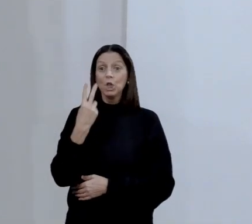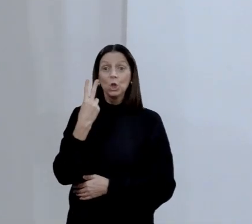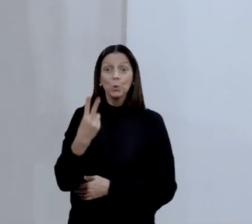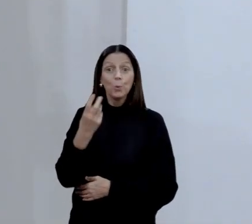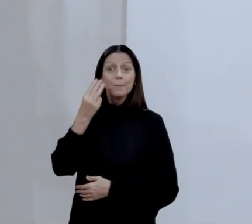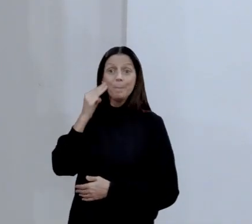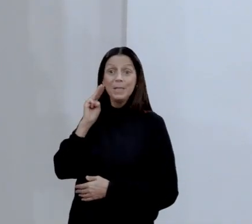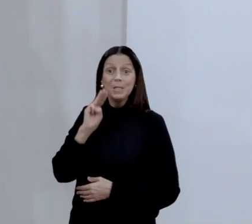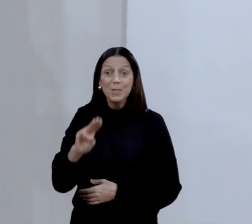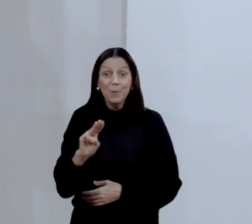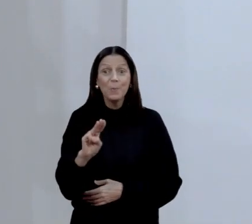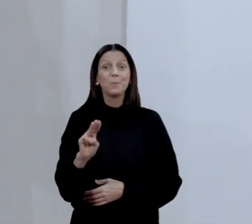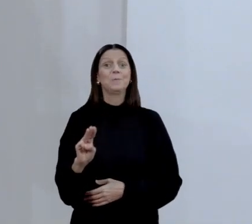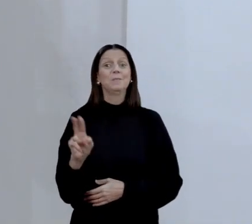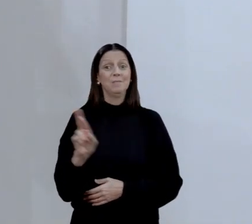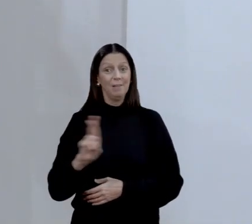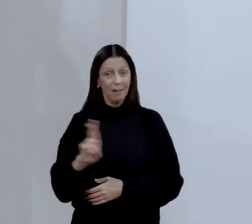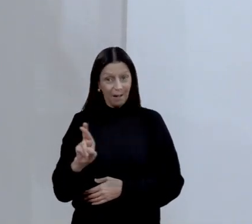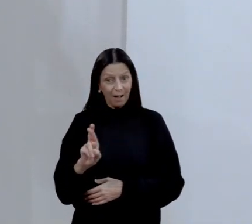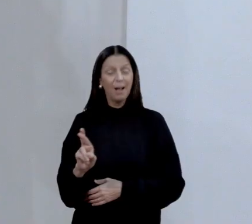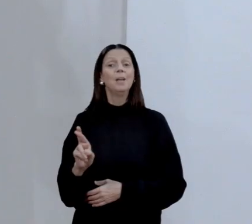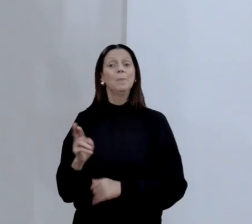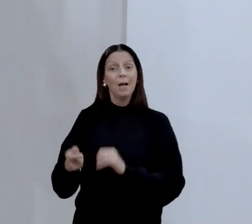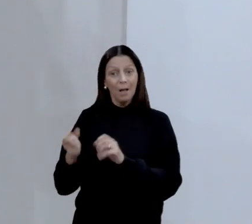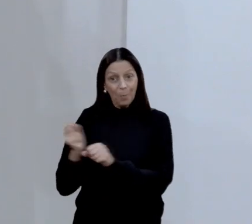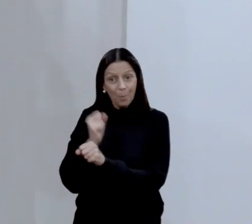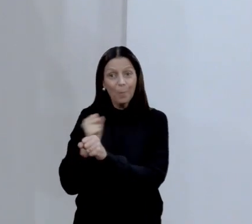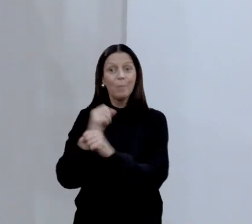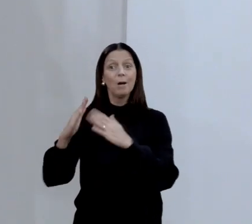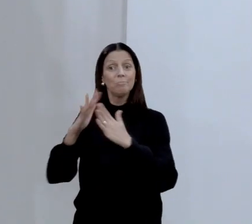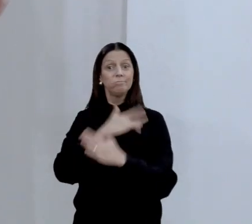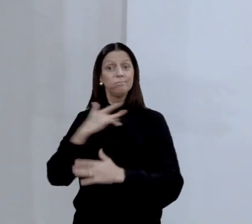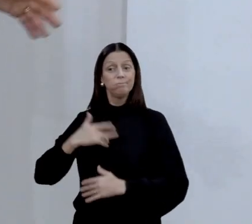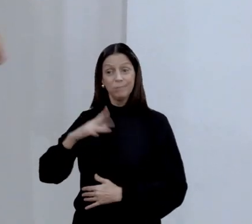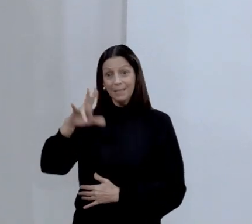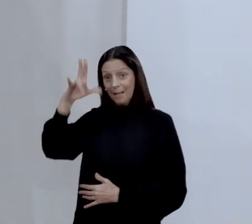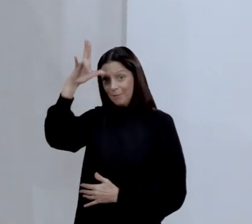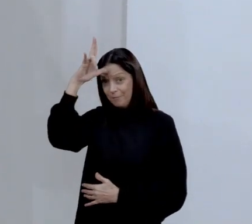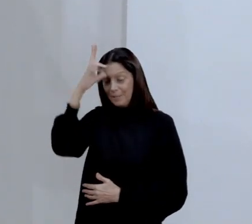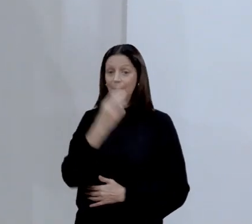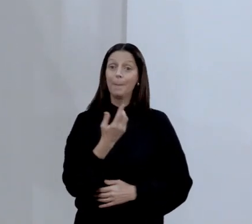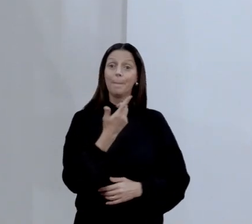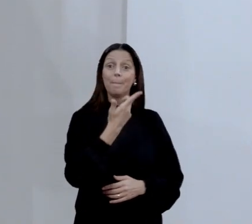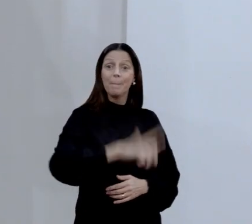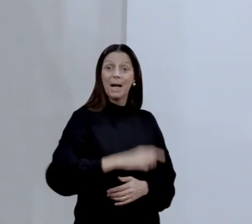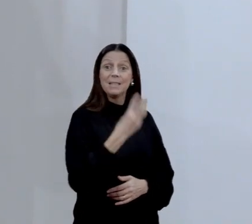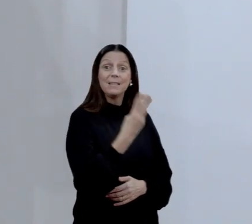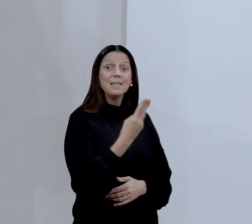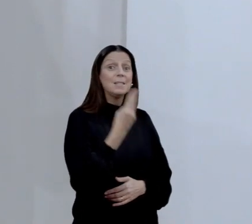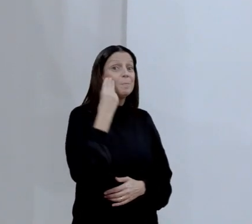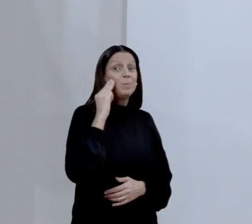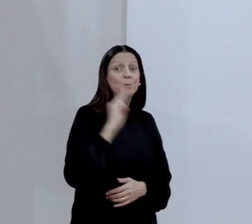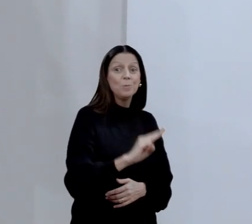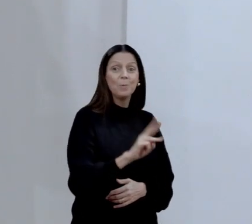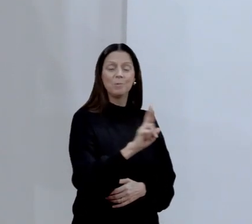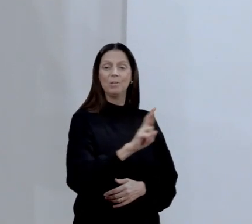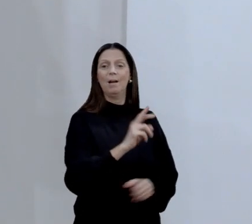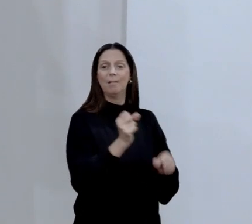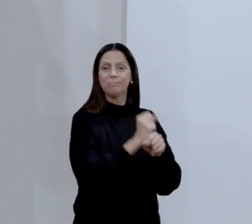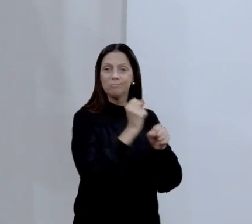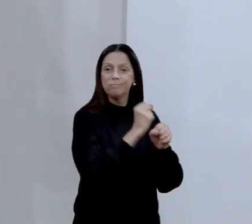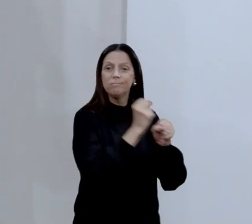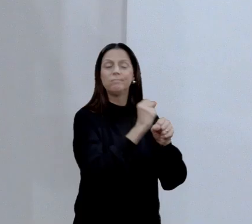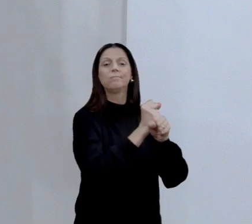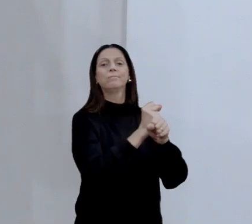a construção da sede própria do SF Alfredo Reis, agora lá na Vila, tem mais 3 milhões já no caixa também para a construção da